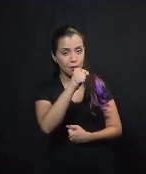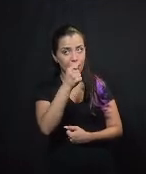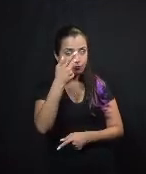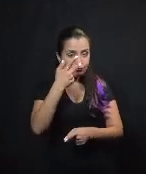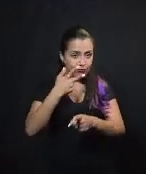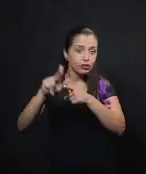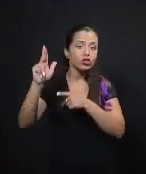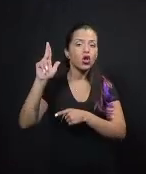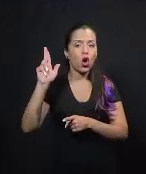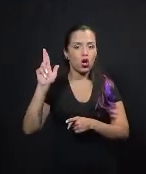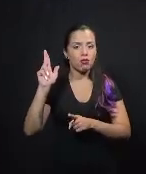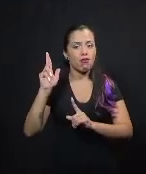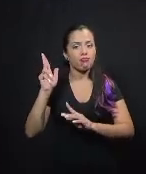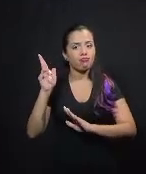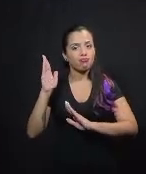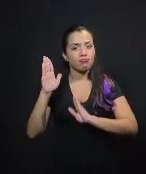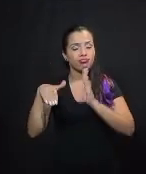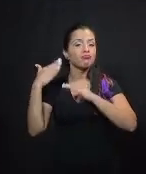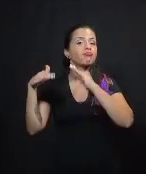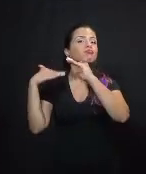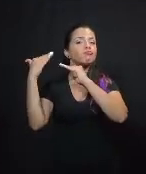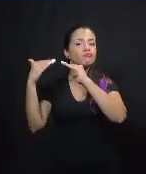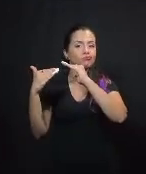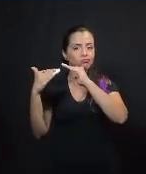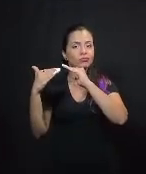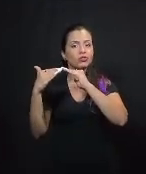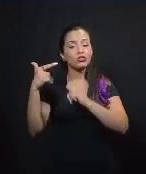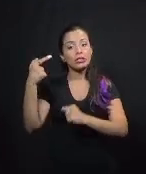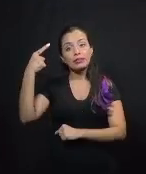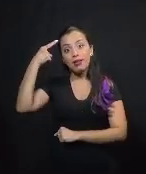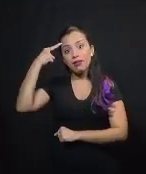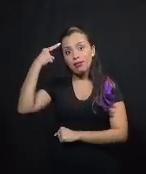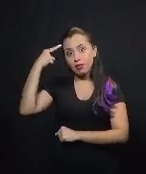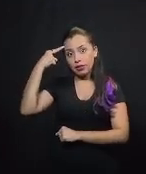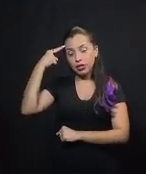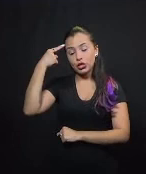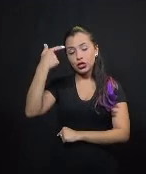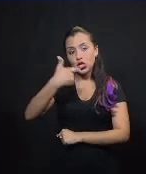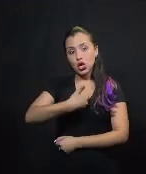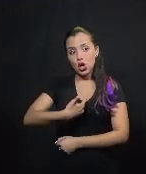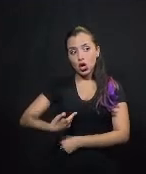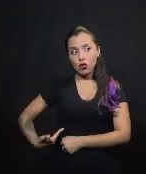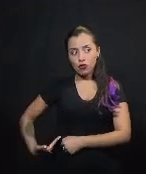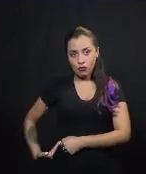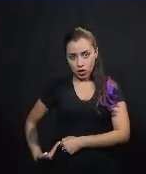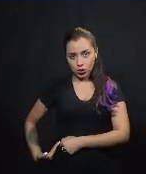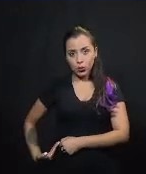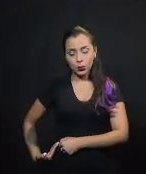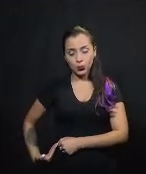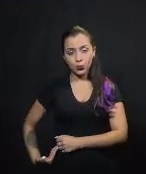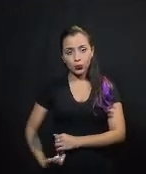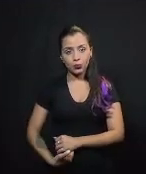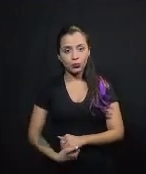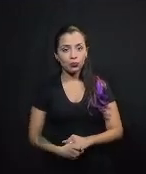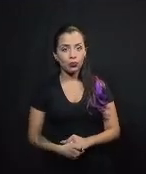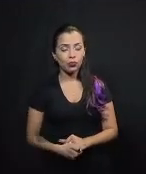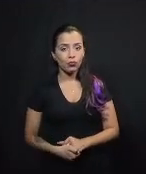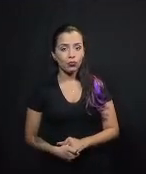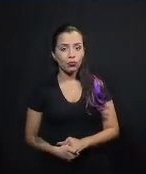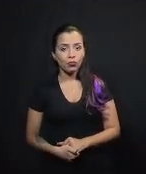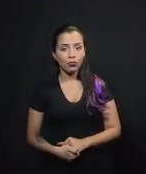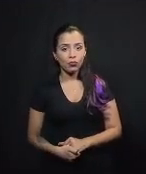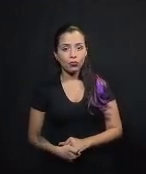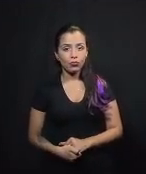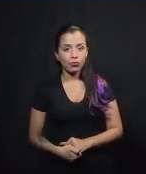num avanço de ideologias e de governos de extrema-direita, uma situação que pode